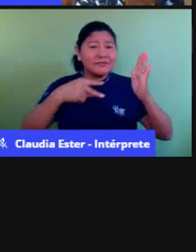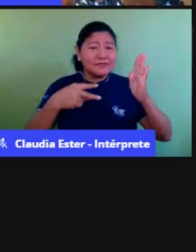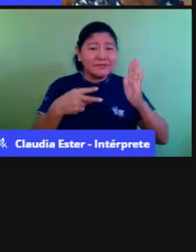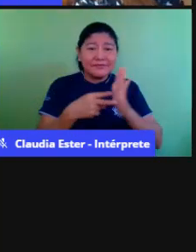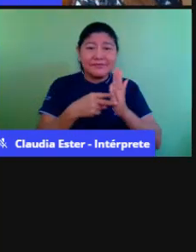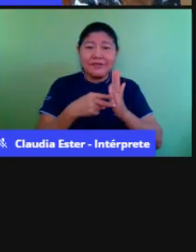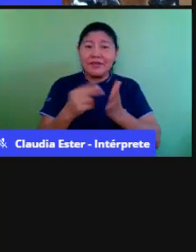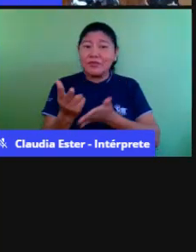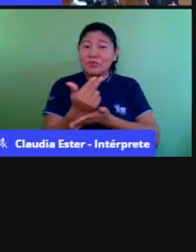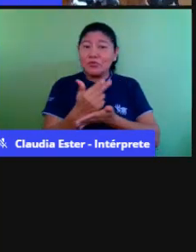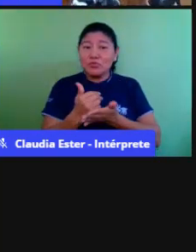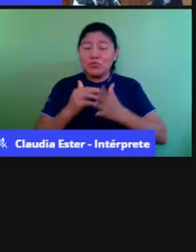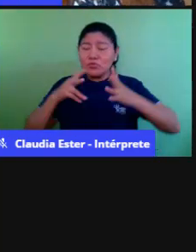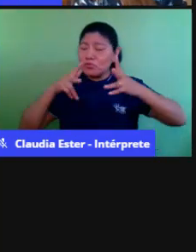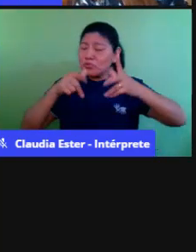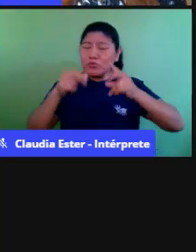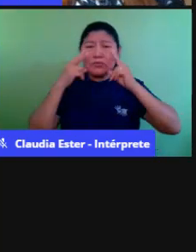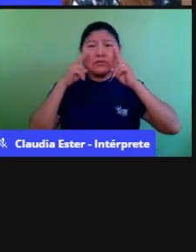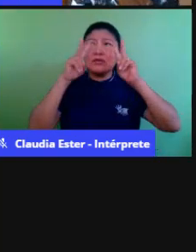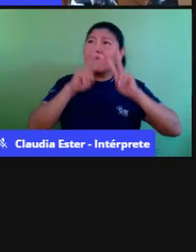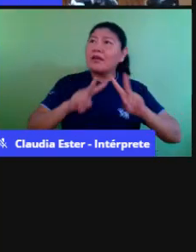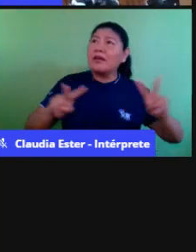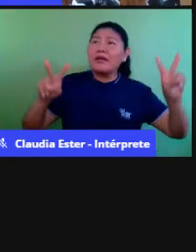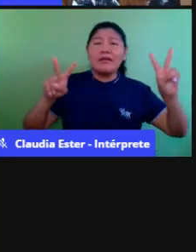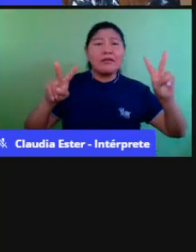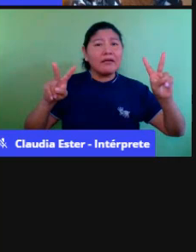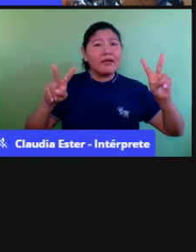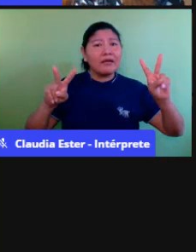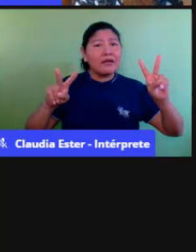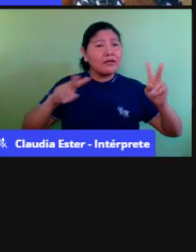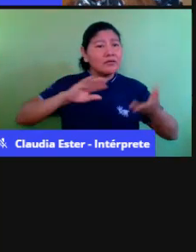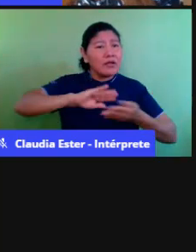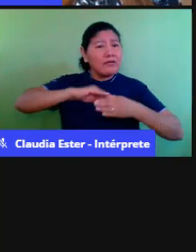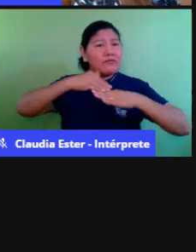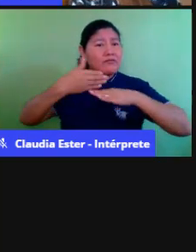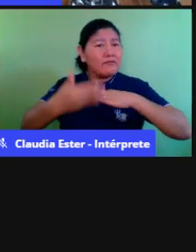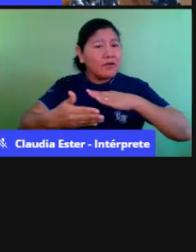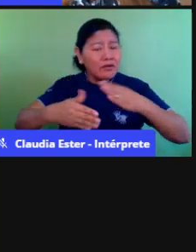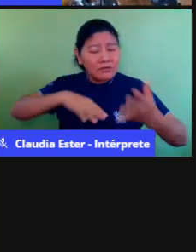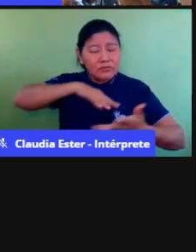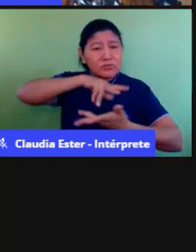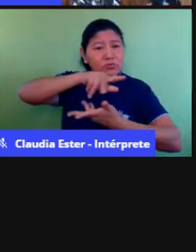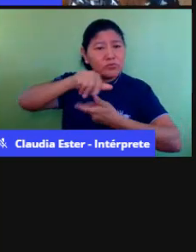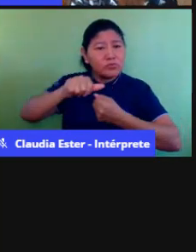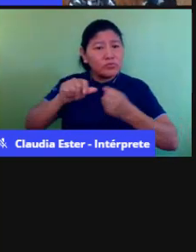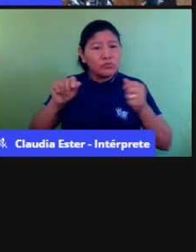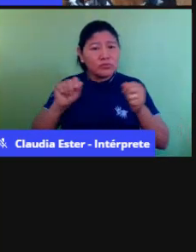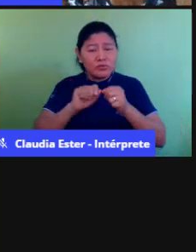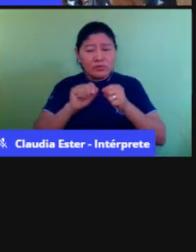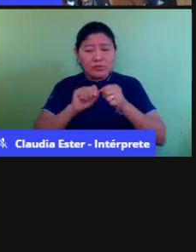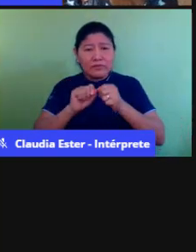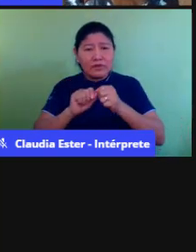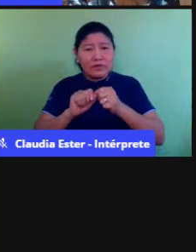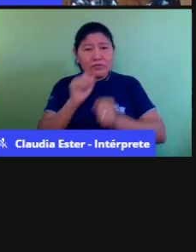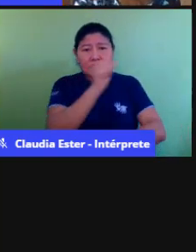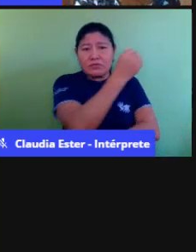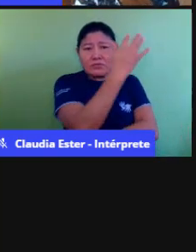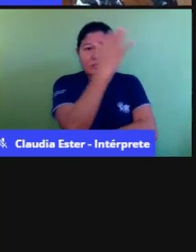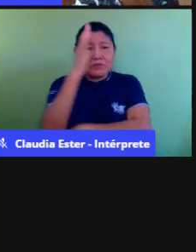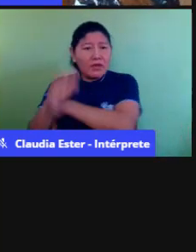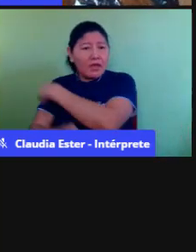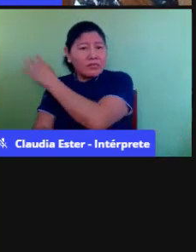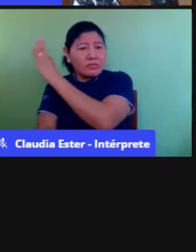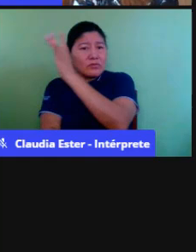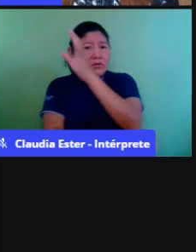que vemos na nossa paisagem cultural, construída e inventada pelo homem, algum dia foi projetado